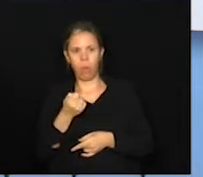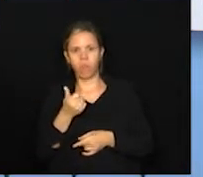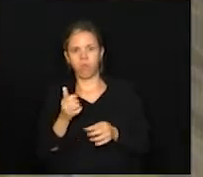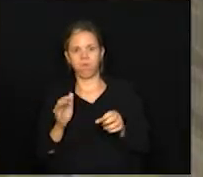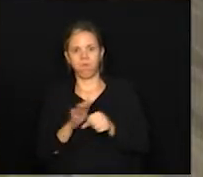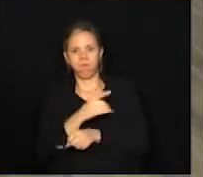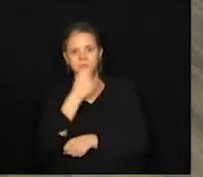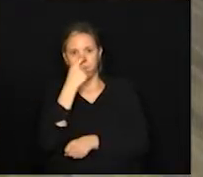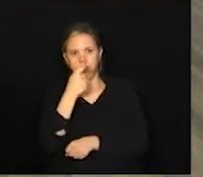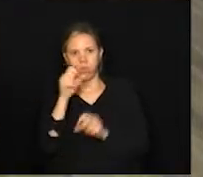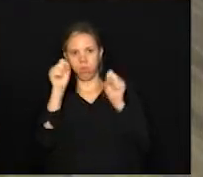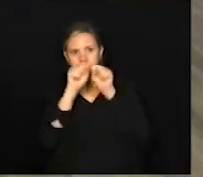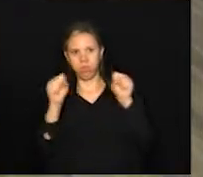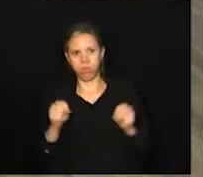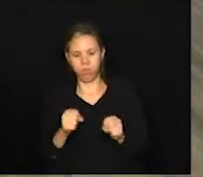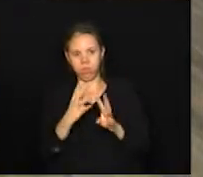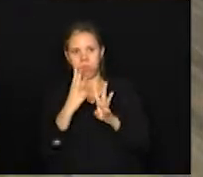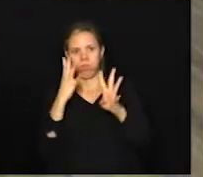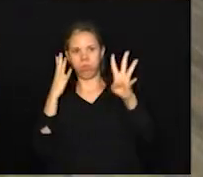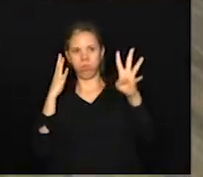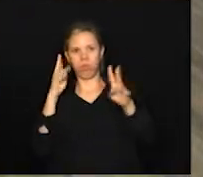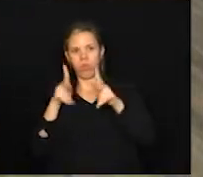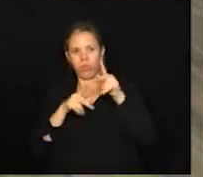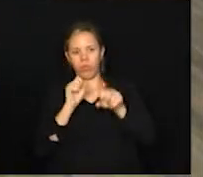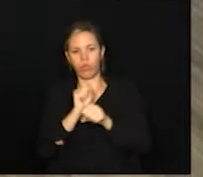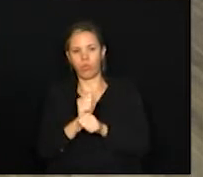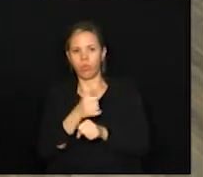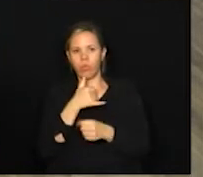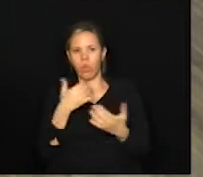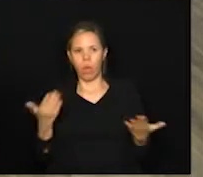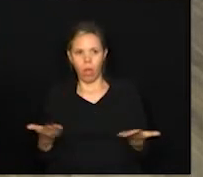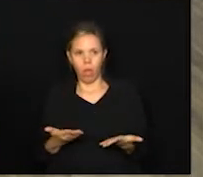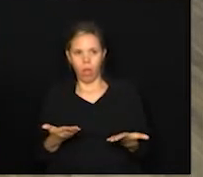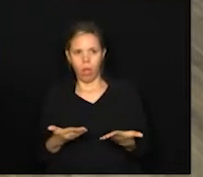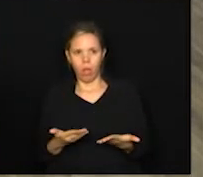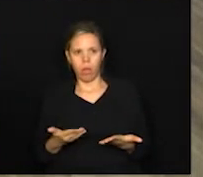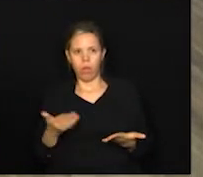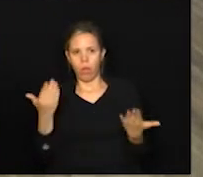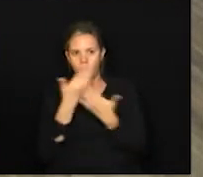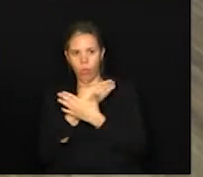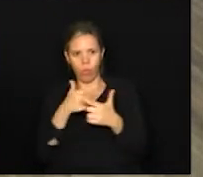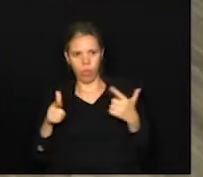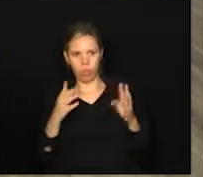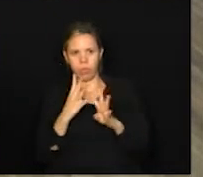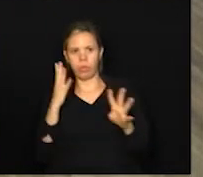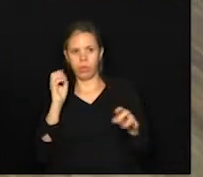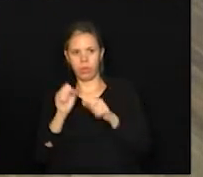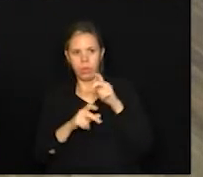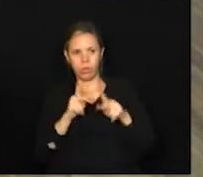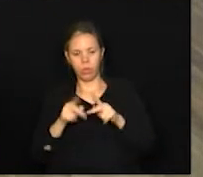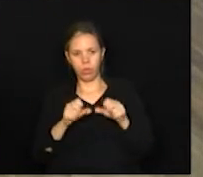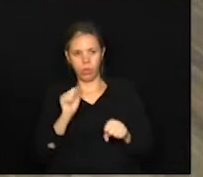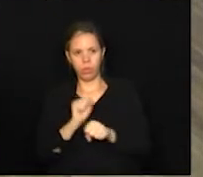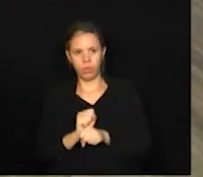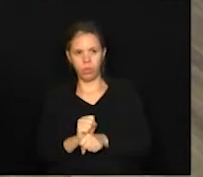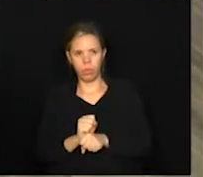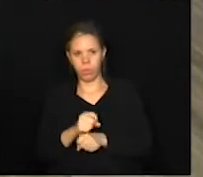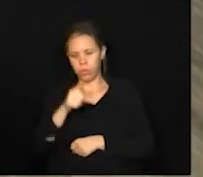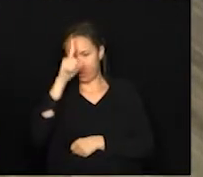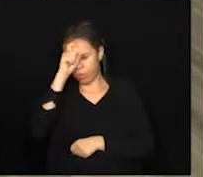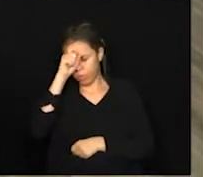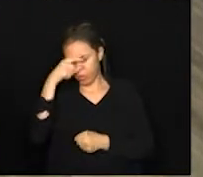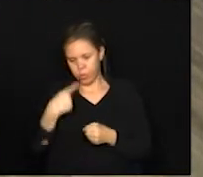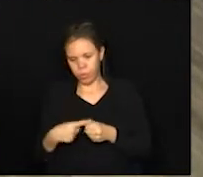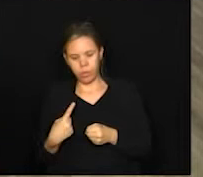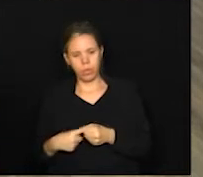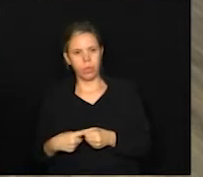gente falava, o sistema com uma fila de espera e felizmente agora a gente não vê mais essa fila. Se bem que na rede municipal